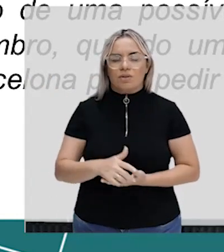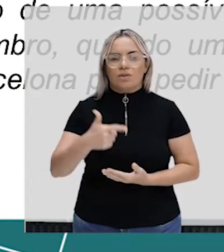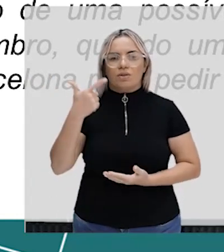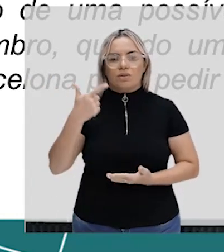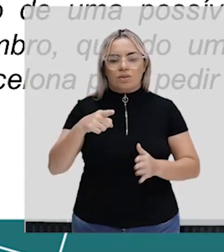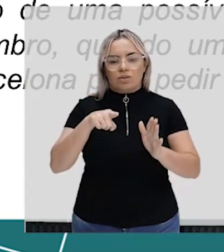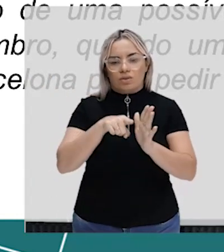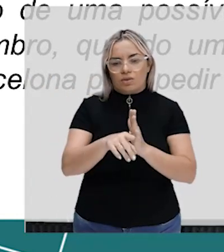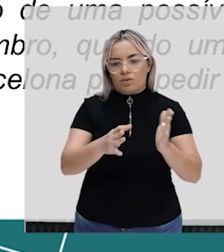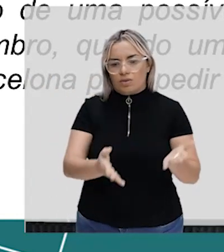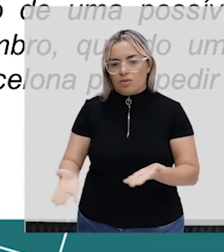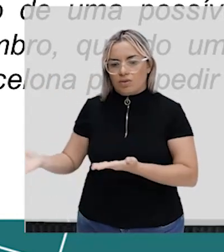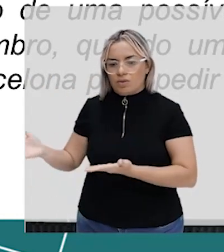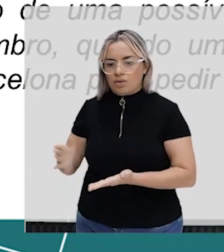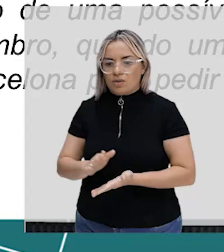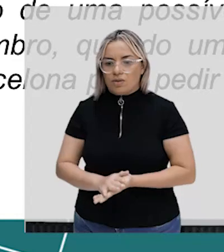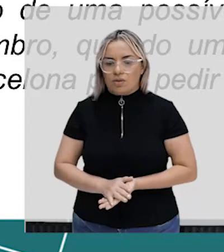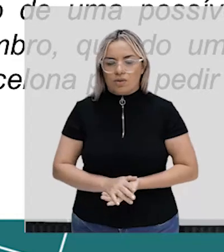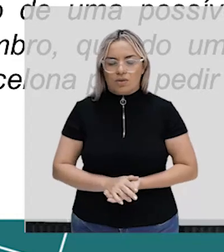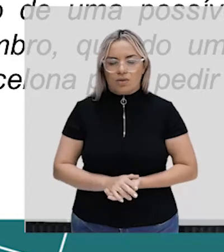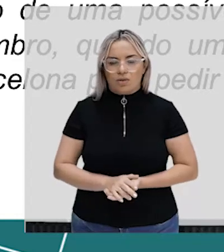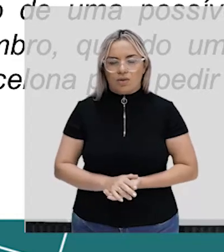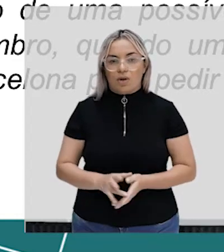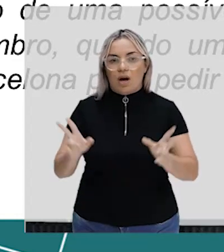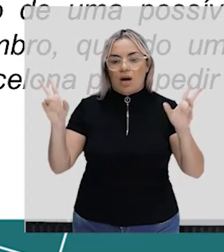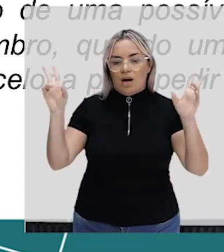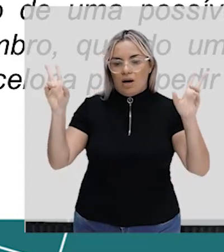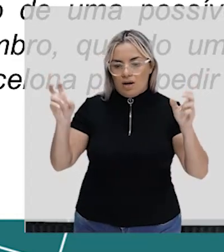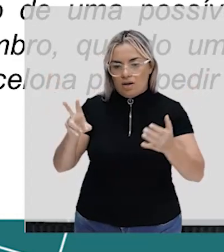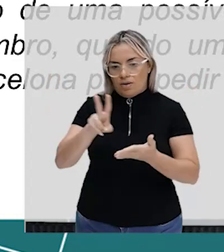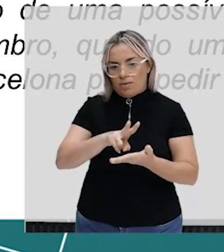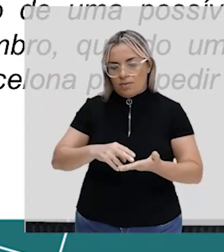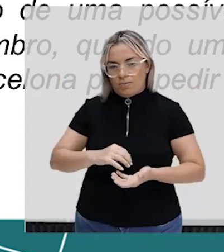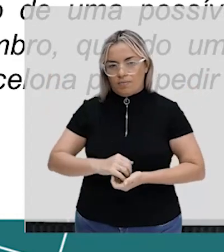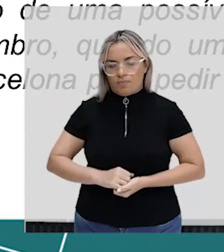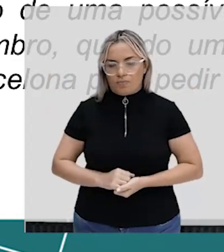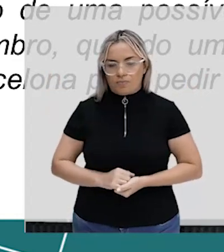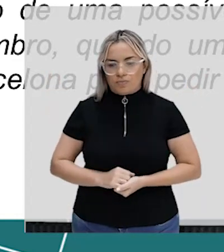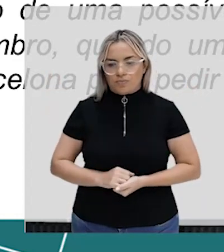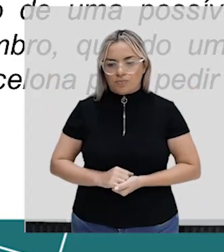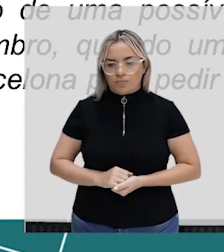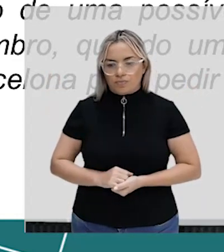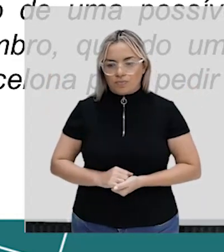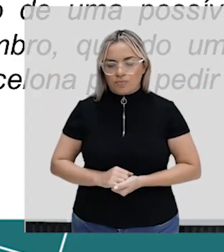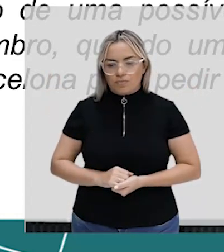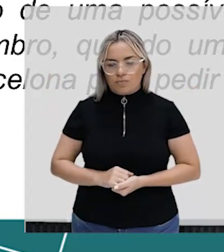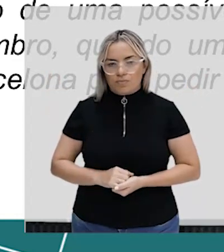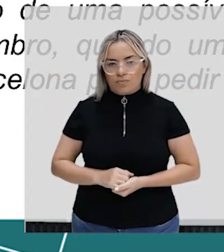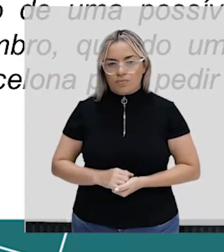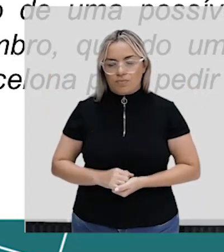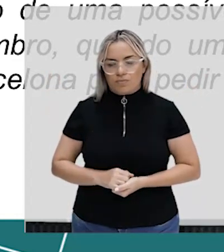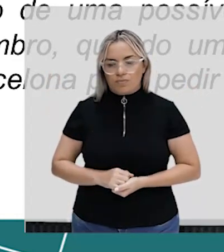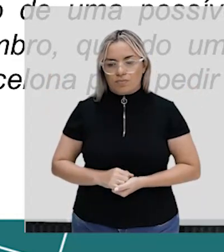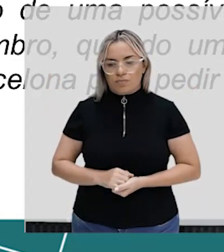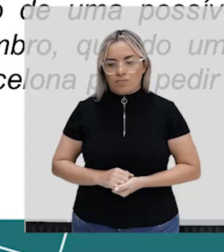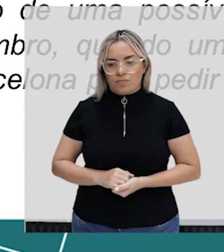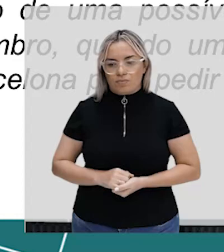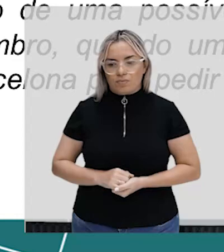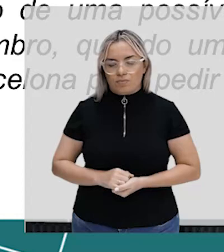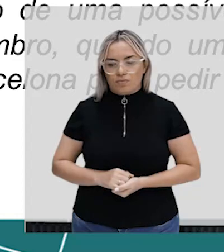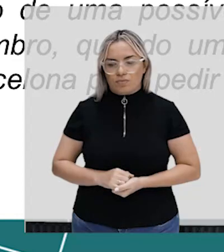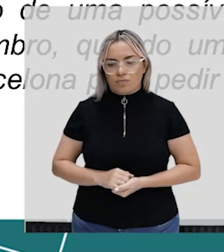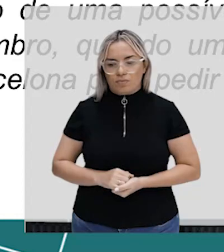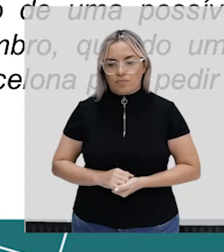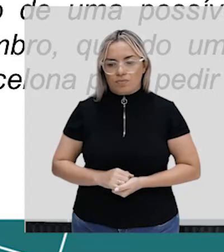Segunda questão, olha o que ela te fala. Abre aspas. Antes se discutia se a Catalunha